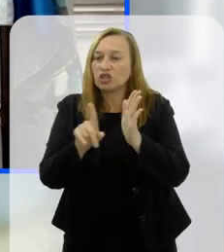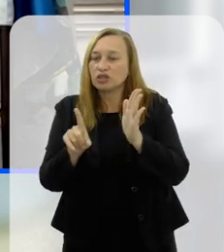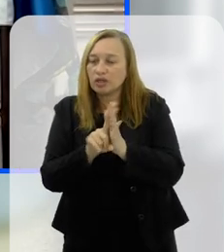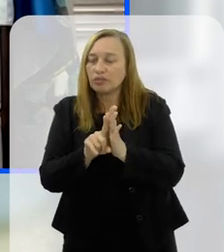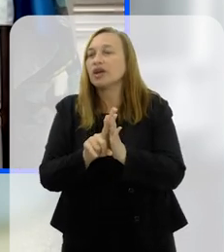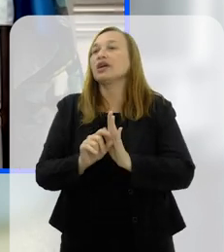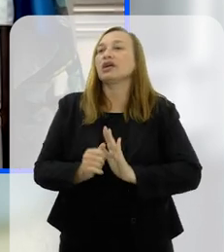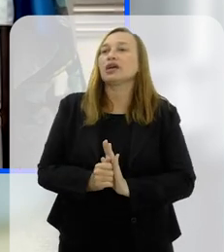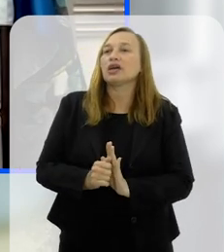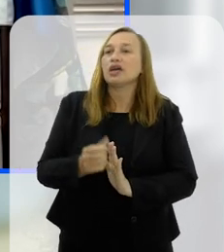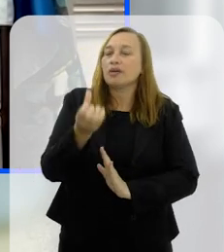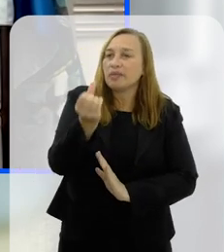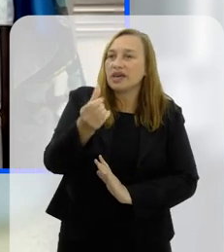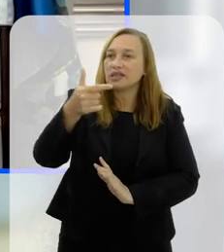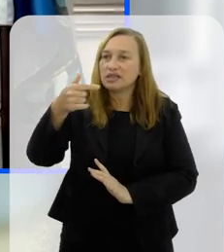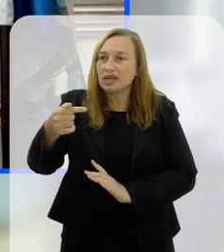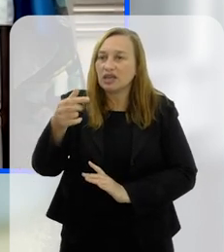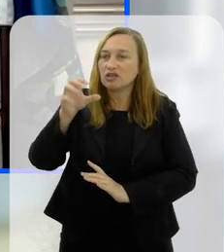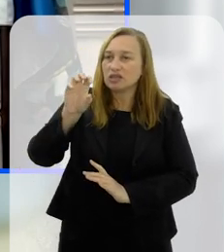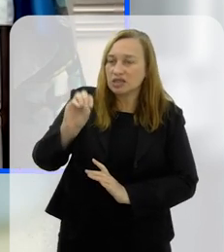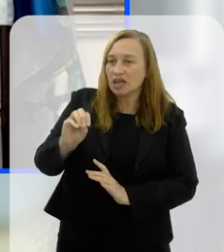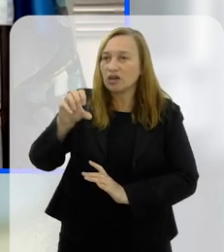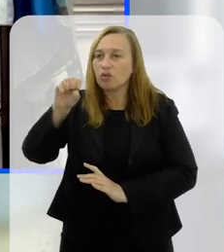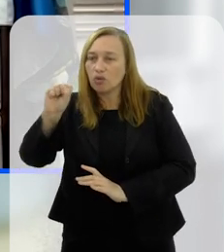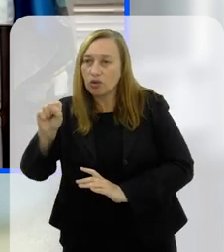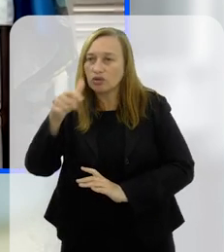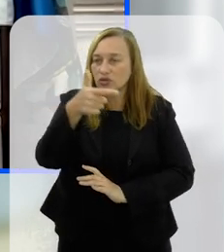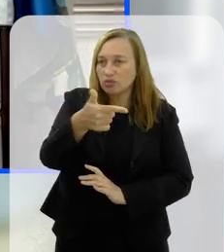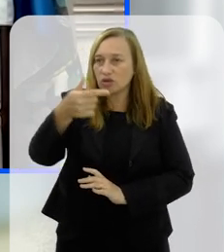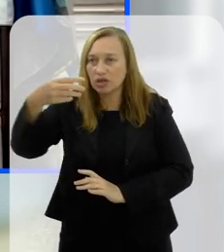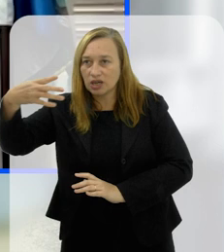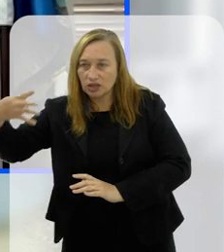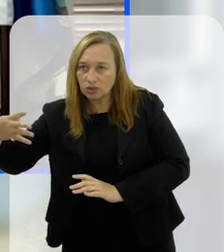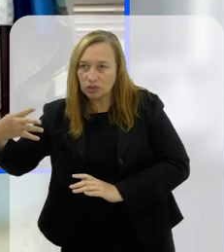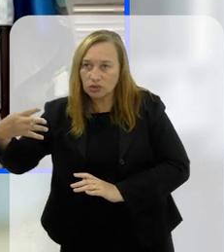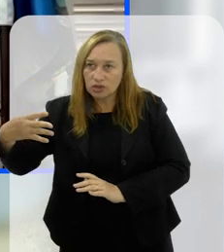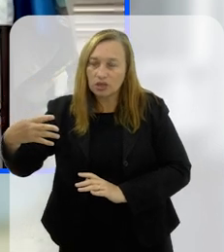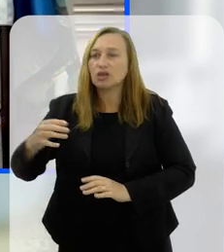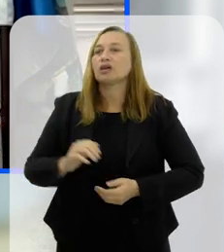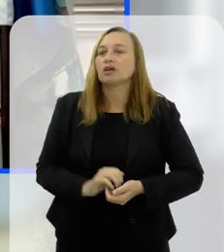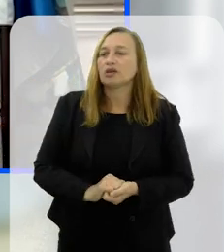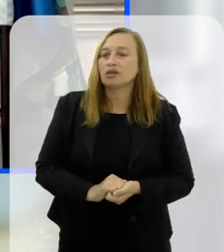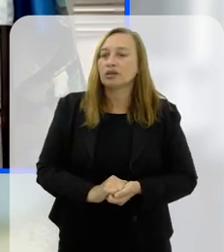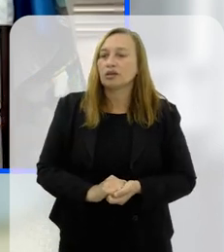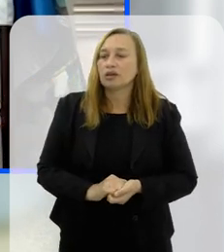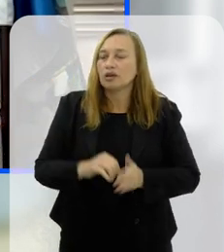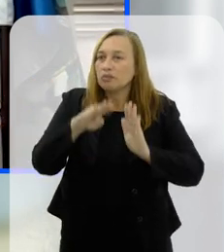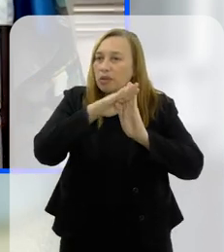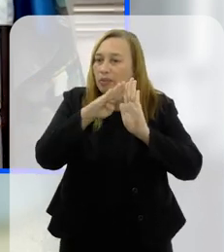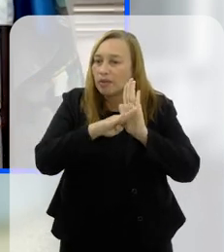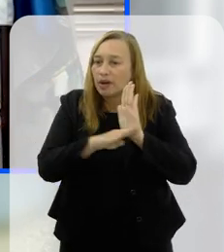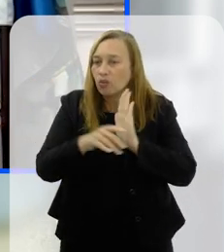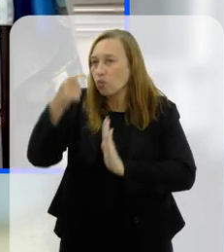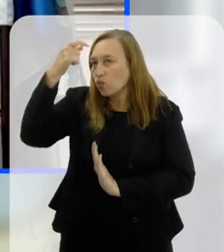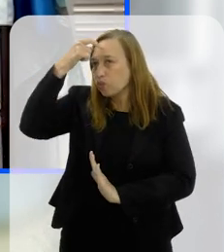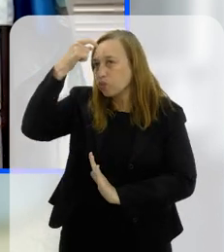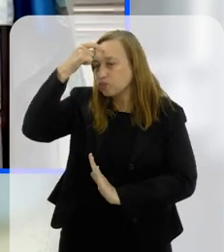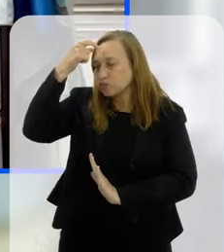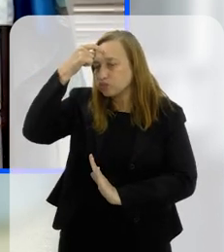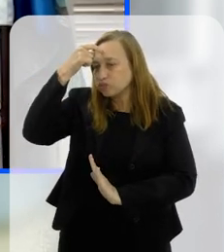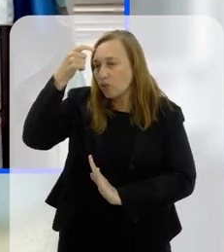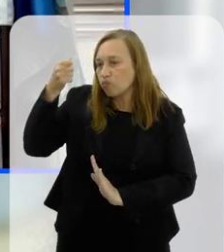também que virou lei também tamb é o 6708 2014 que criou o programa de concientização